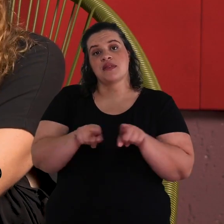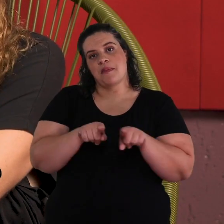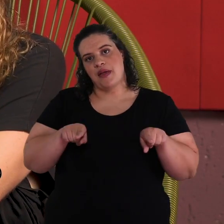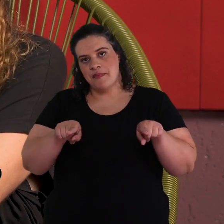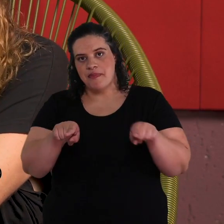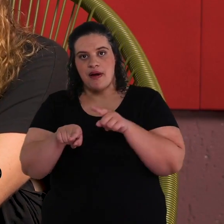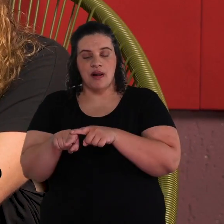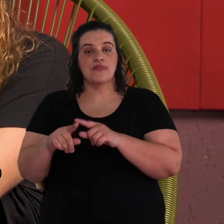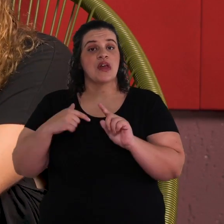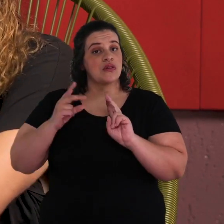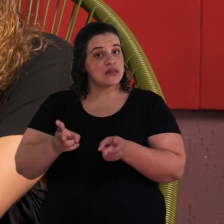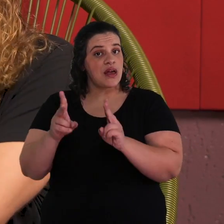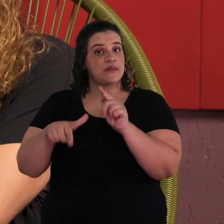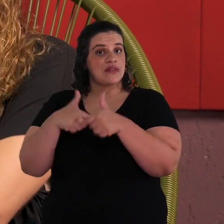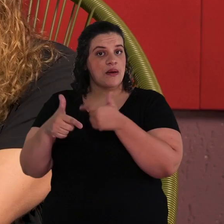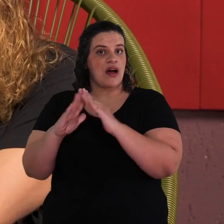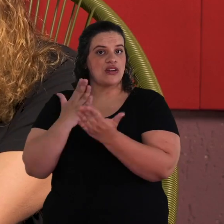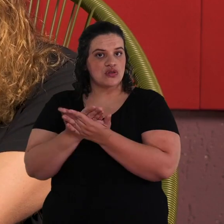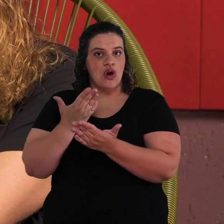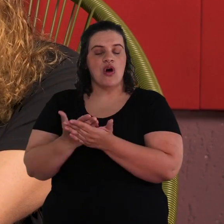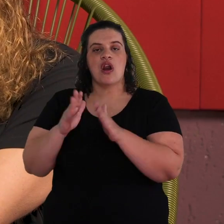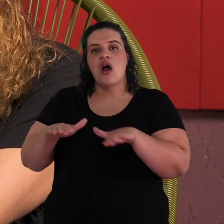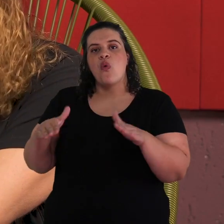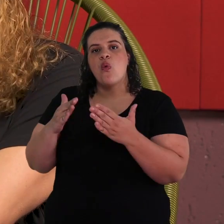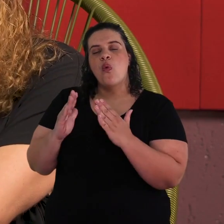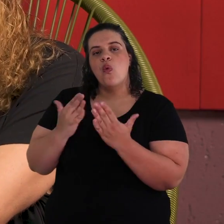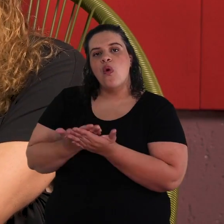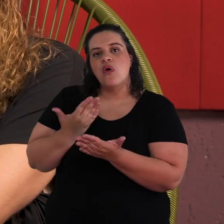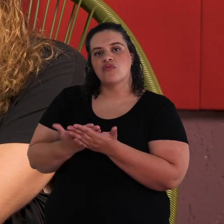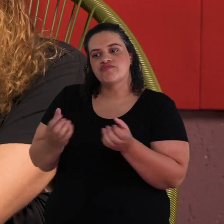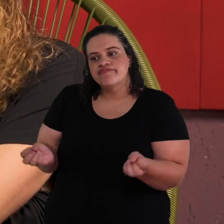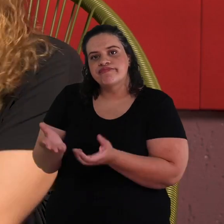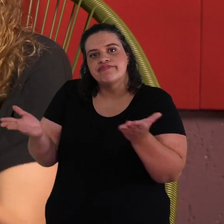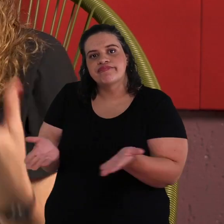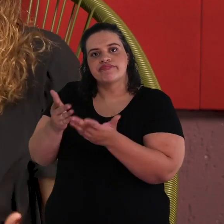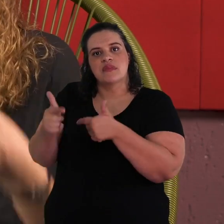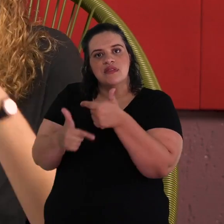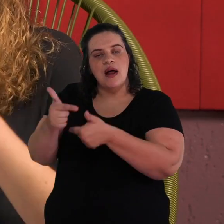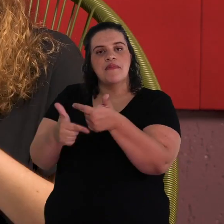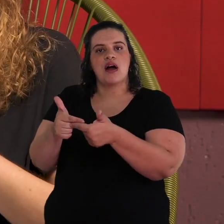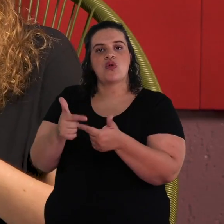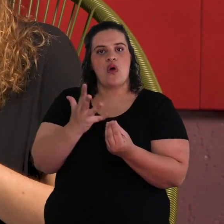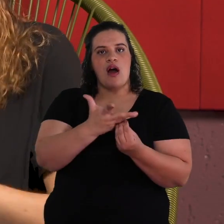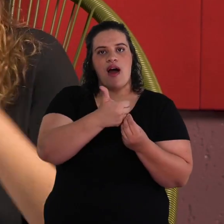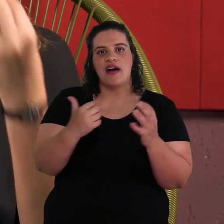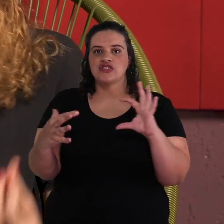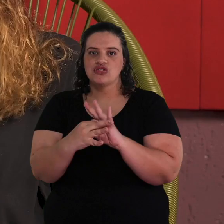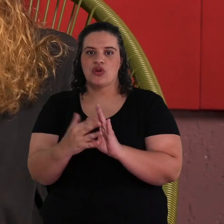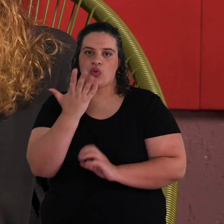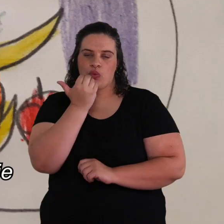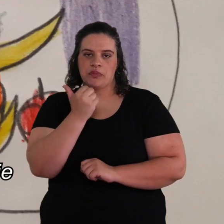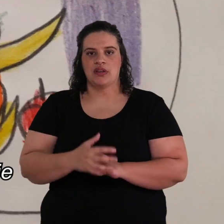como eu sempre trabalhei em escolas, eu sempre desenvolvi com os meus alunos trabalhos da relação entre a